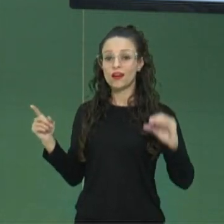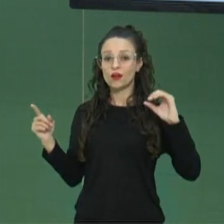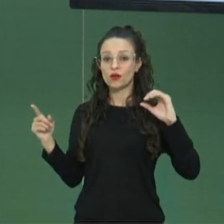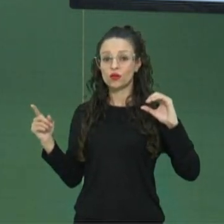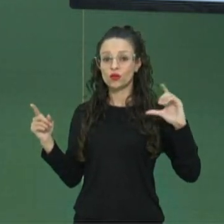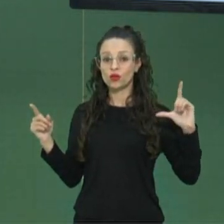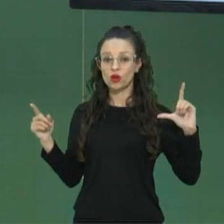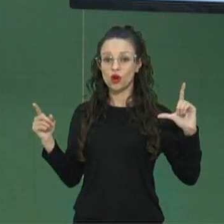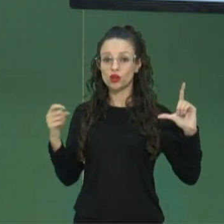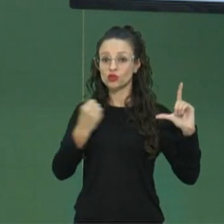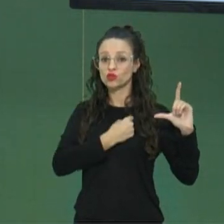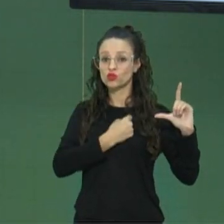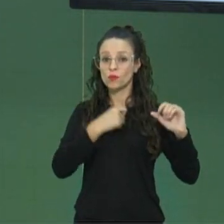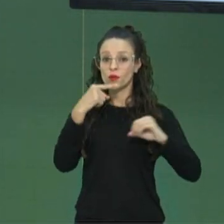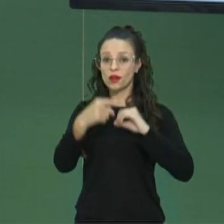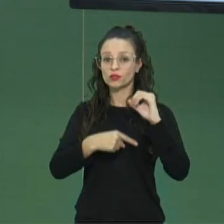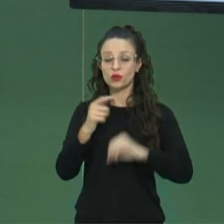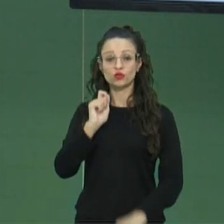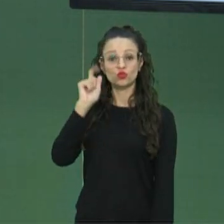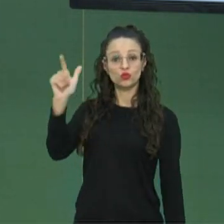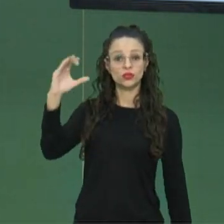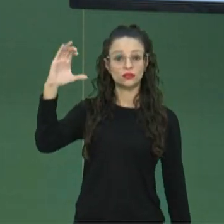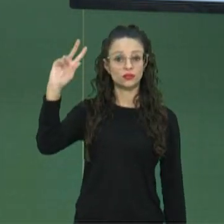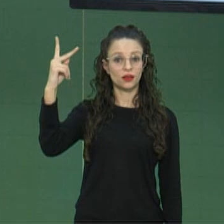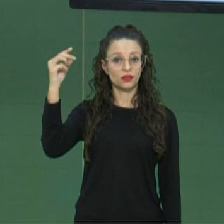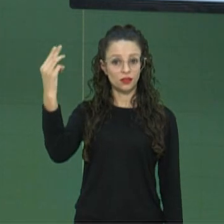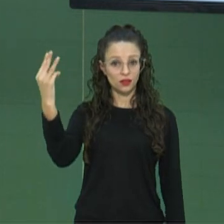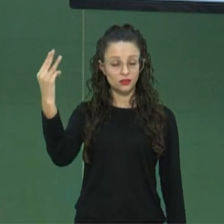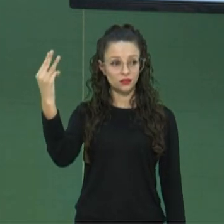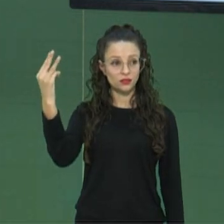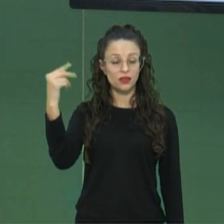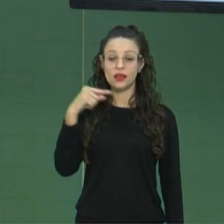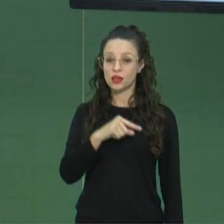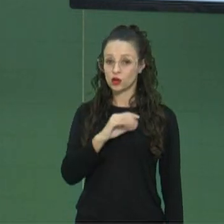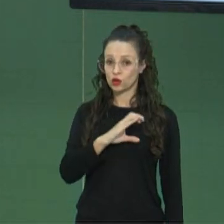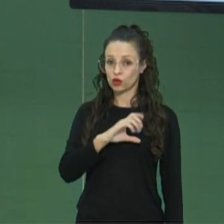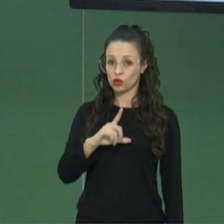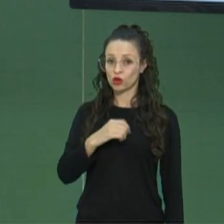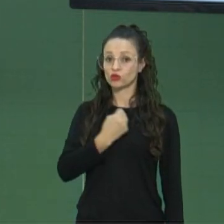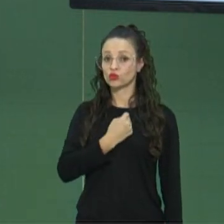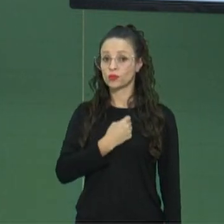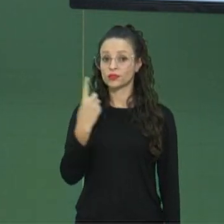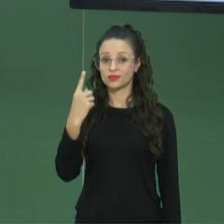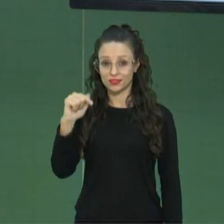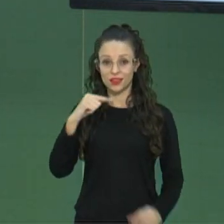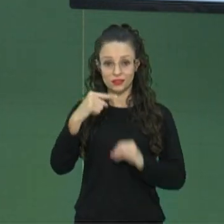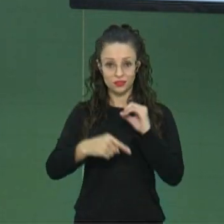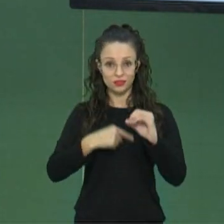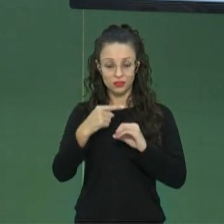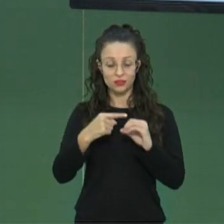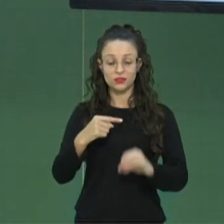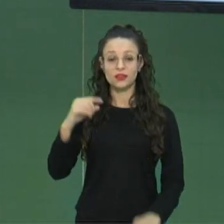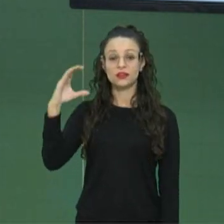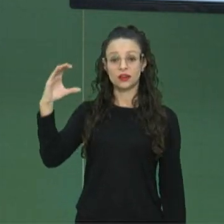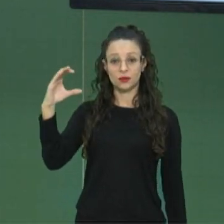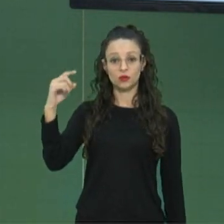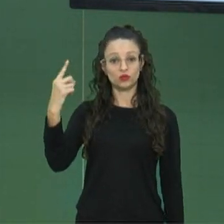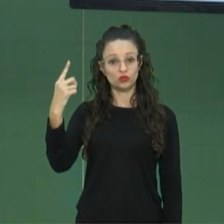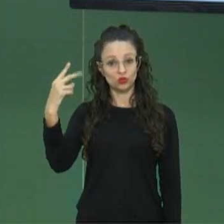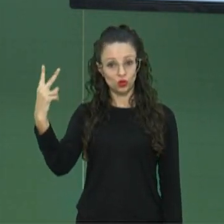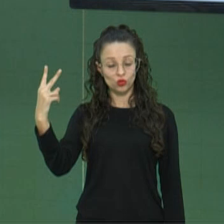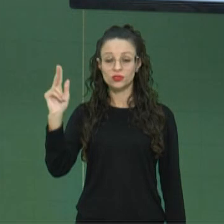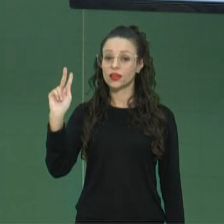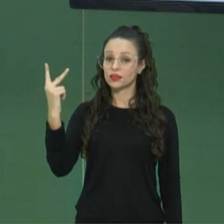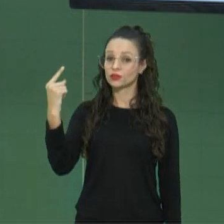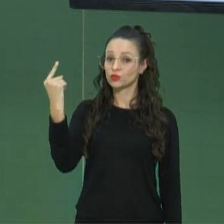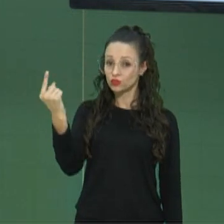tem maior número atômico do que o CH3. O número atômico do cloro é 17, carbono é 12 e o